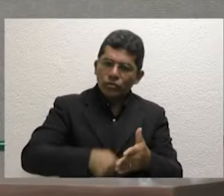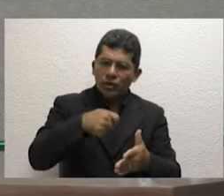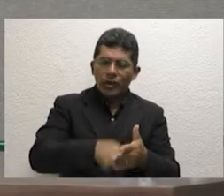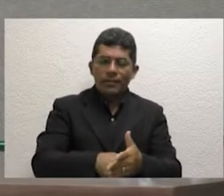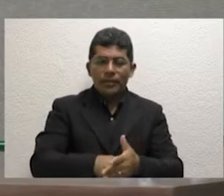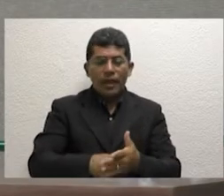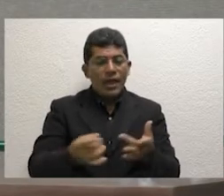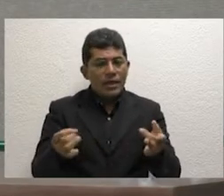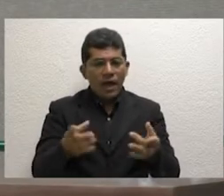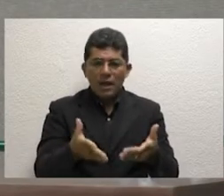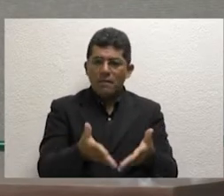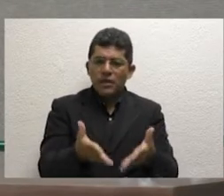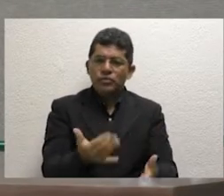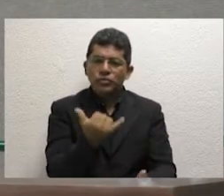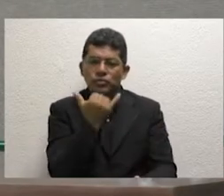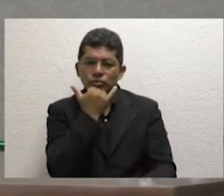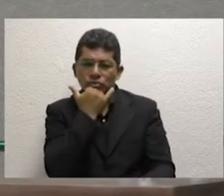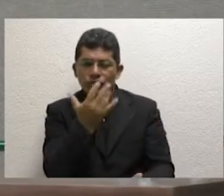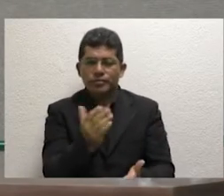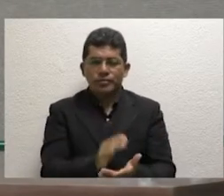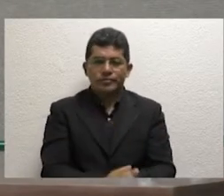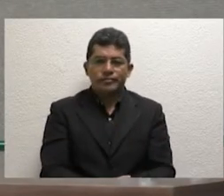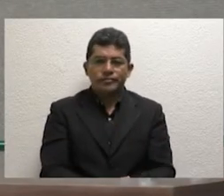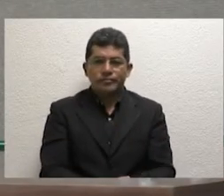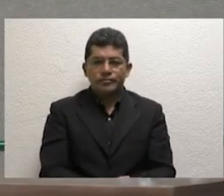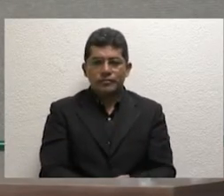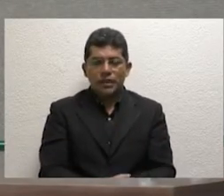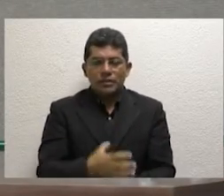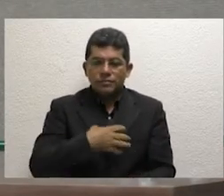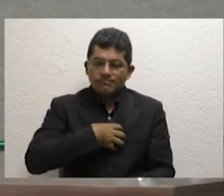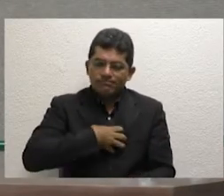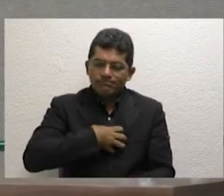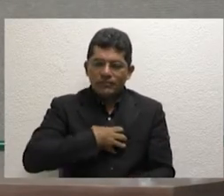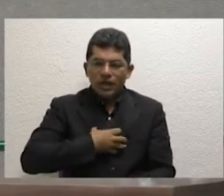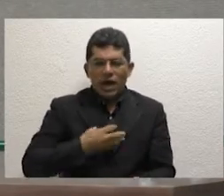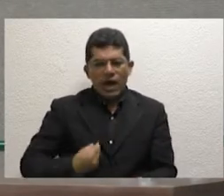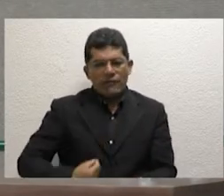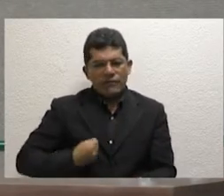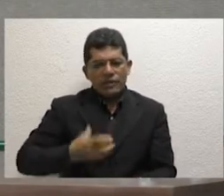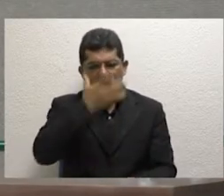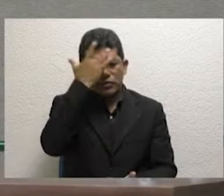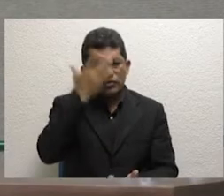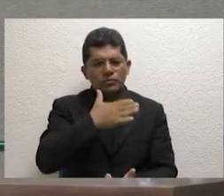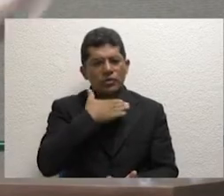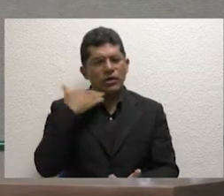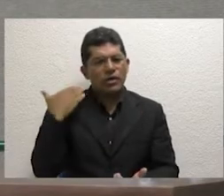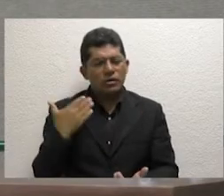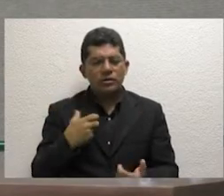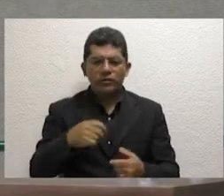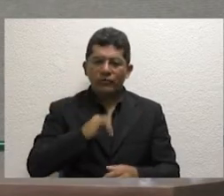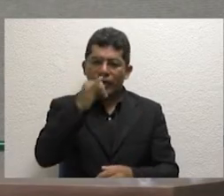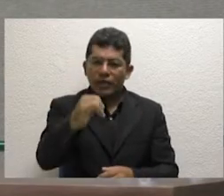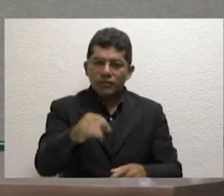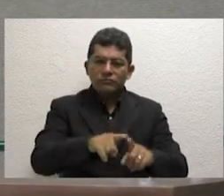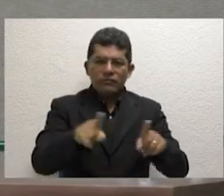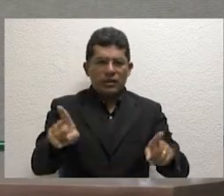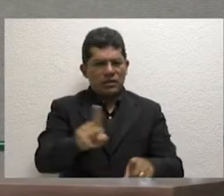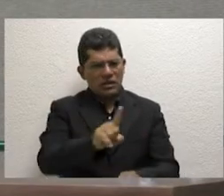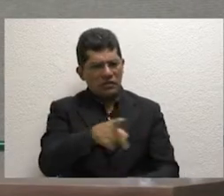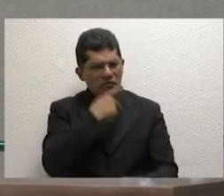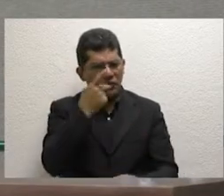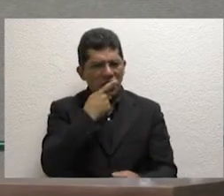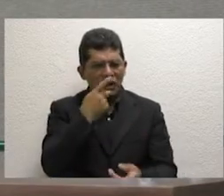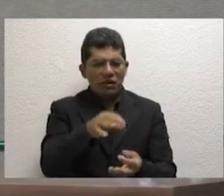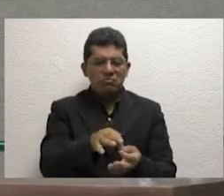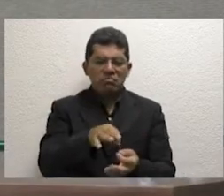pede desculpas e é sensível às vidas perdidas, mas não fazer um discurso de